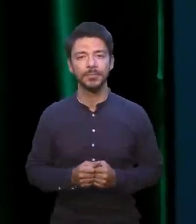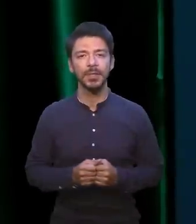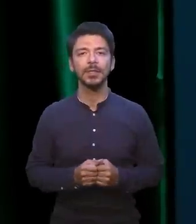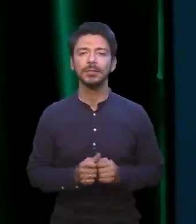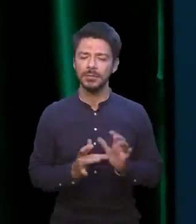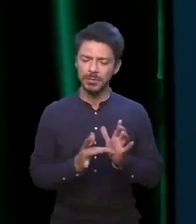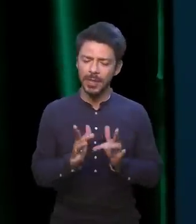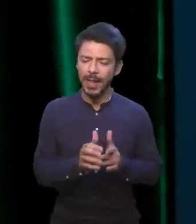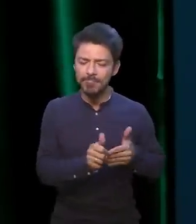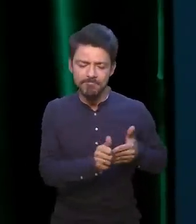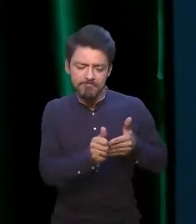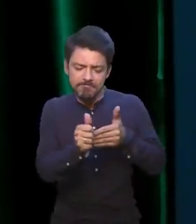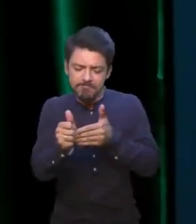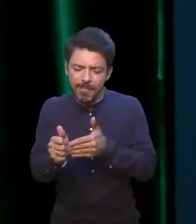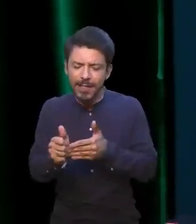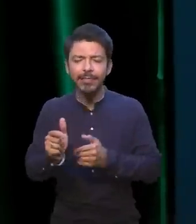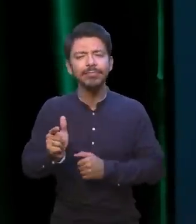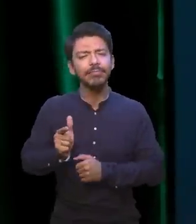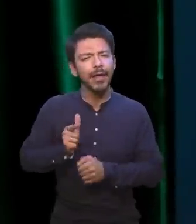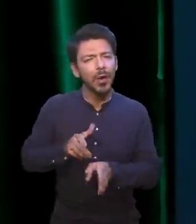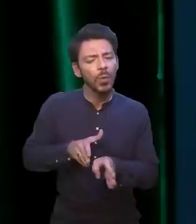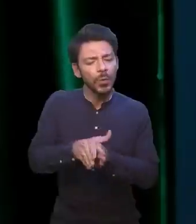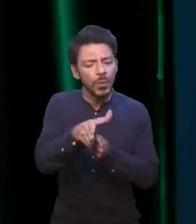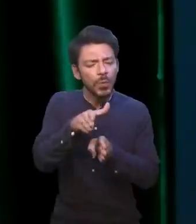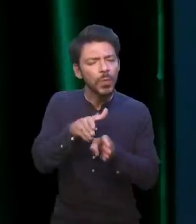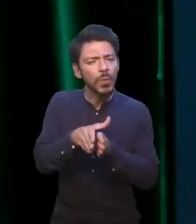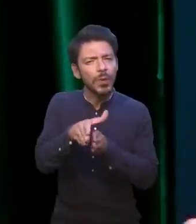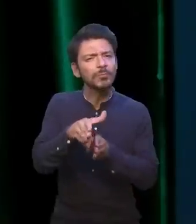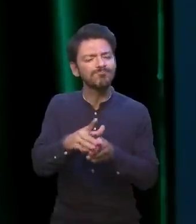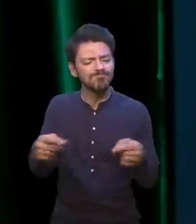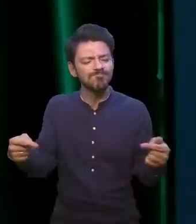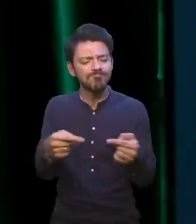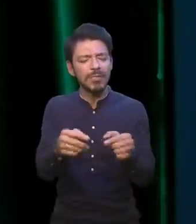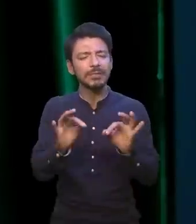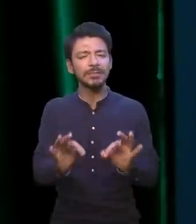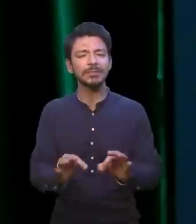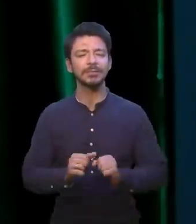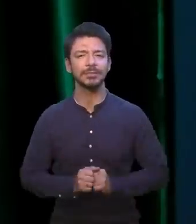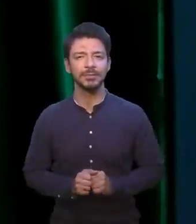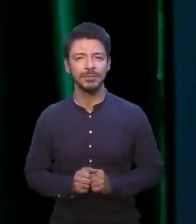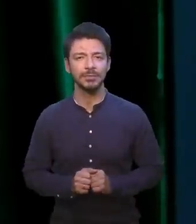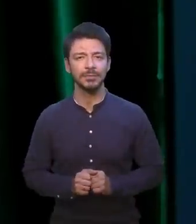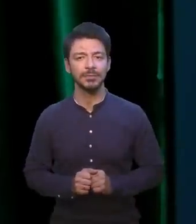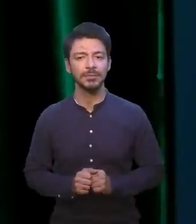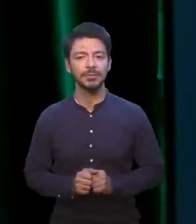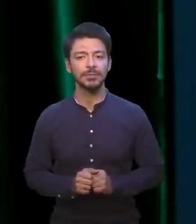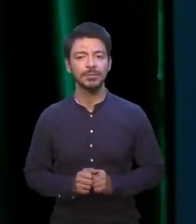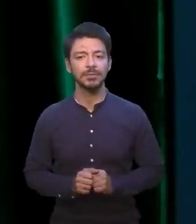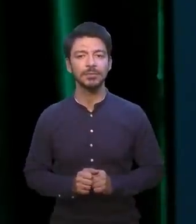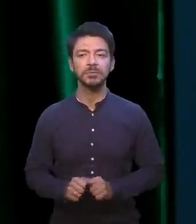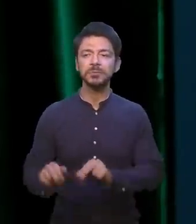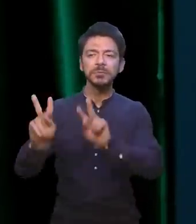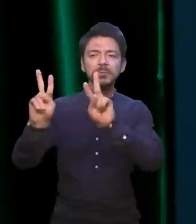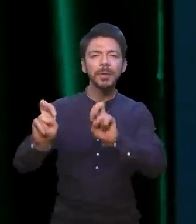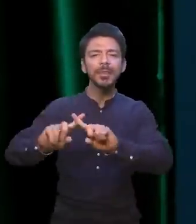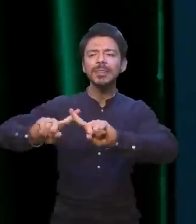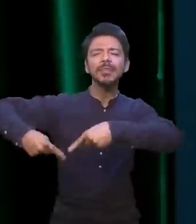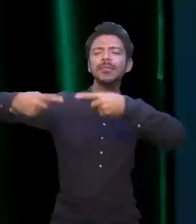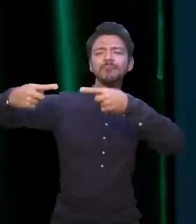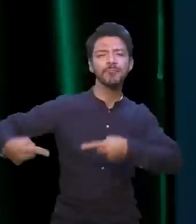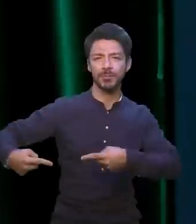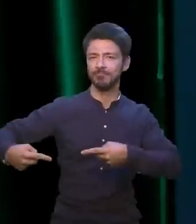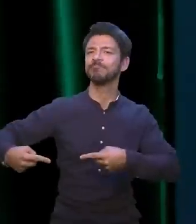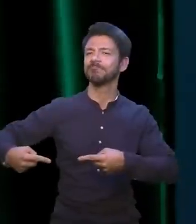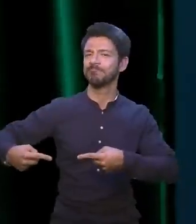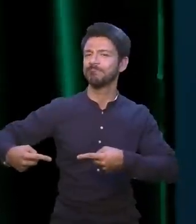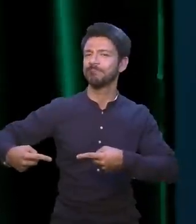vamos encontrar muitas orientações oportunas a respeito dos desafios. Eu brincava certa feita em nosso